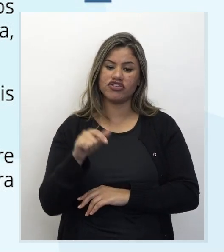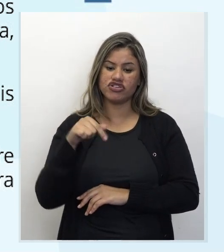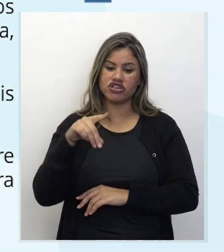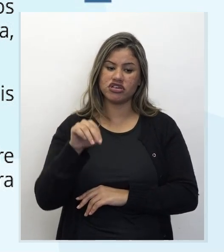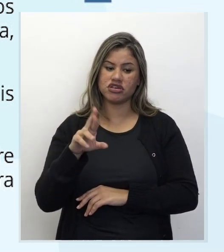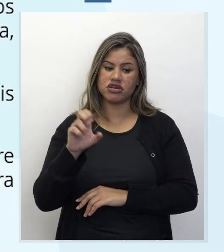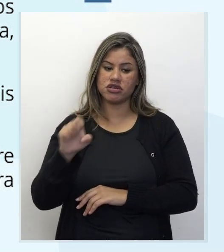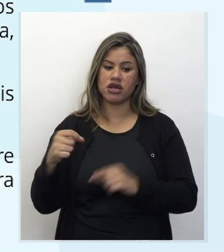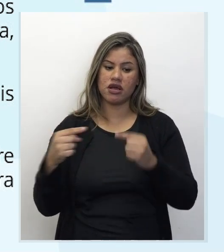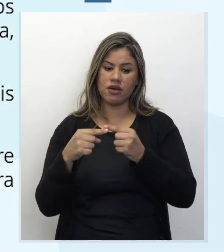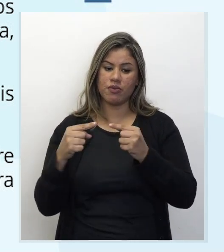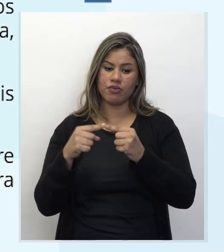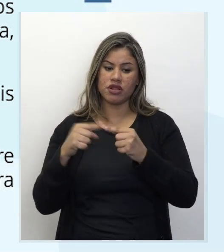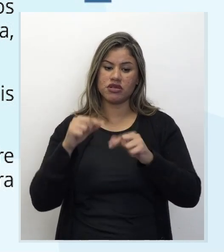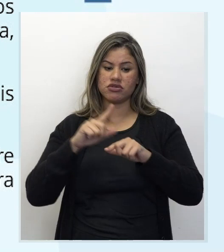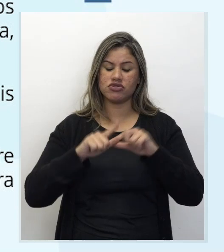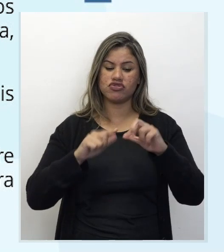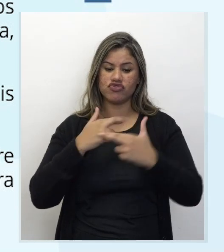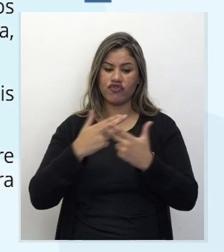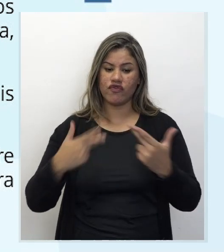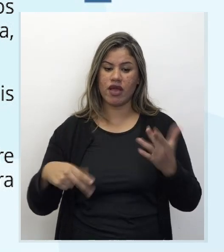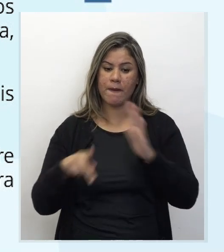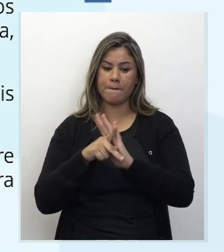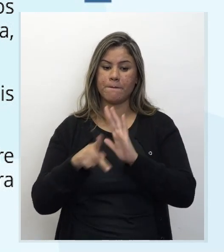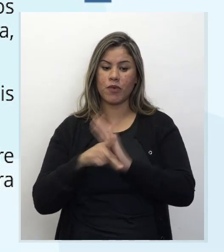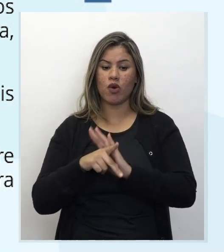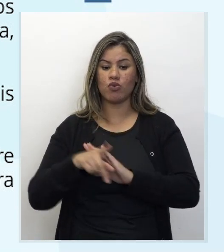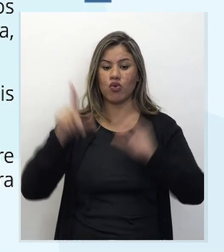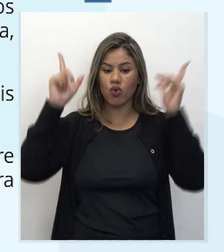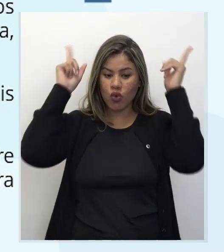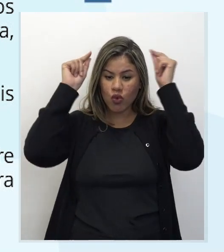romanos de elementos da cultura grega, como a mitologia